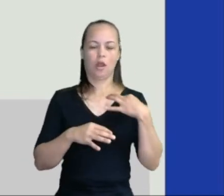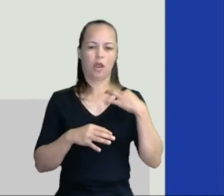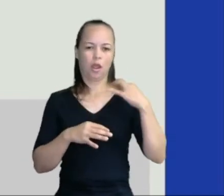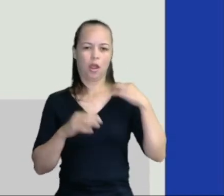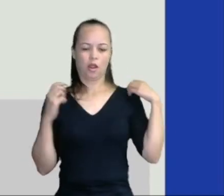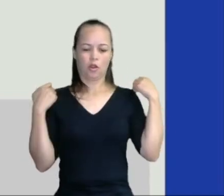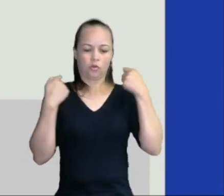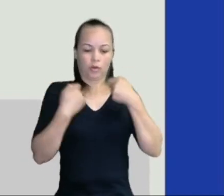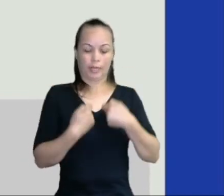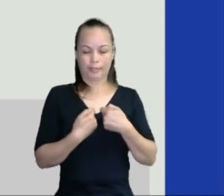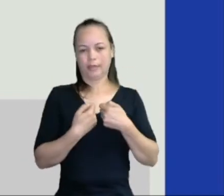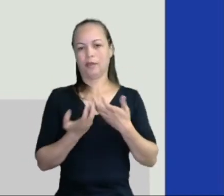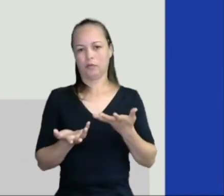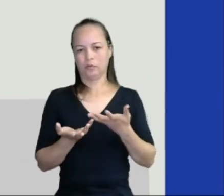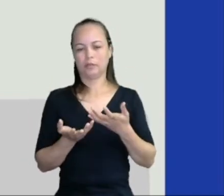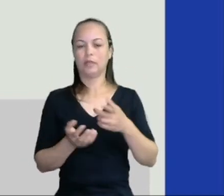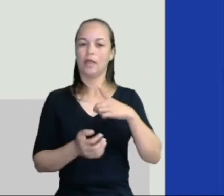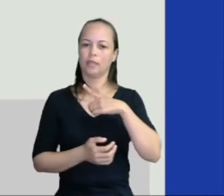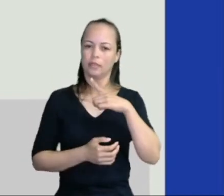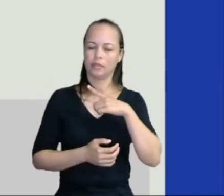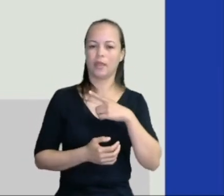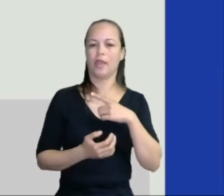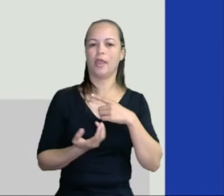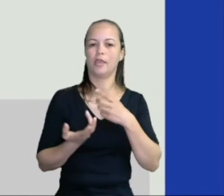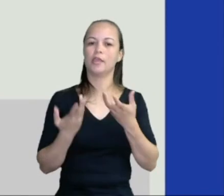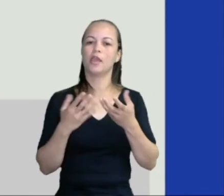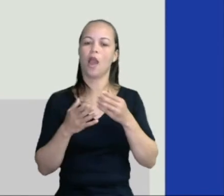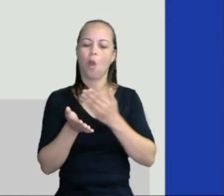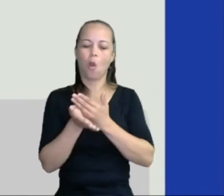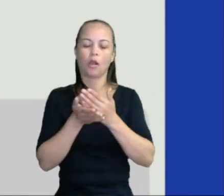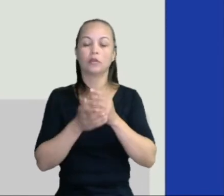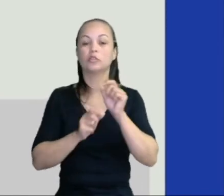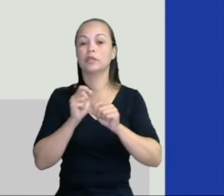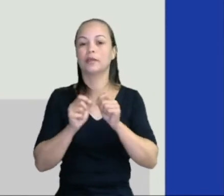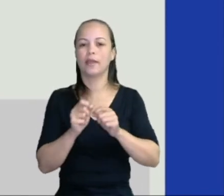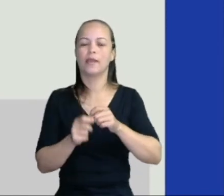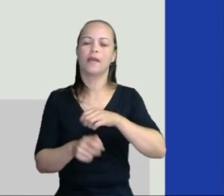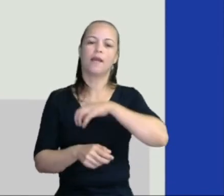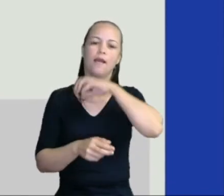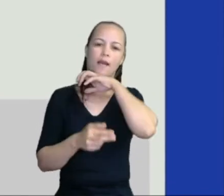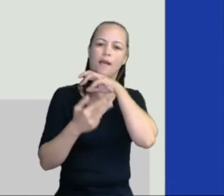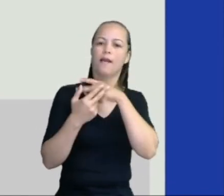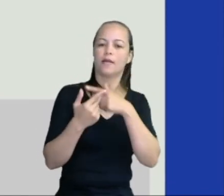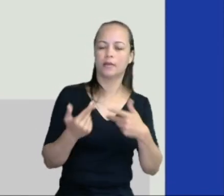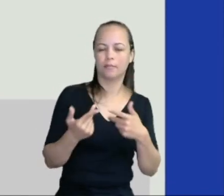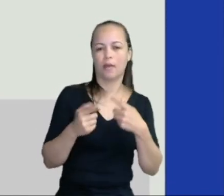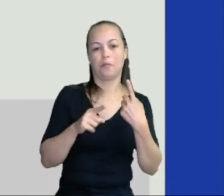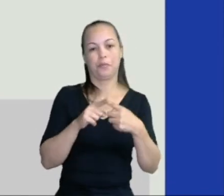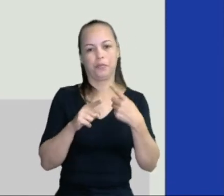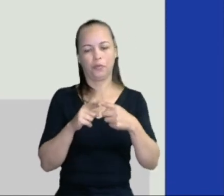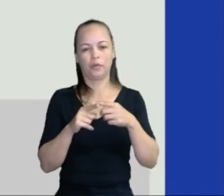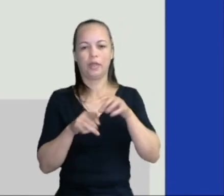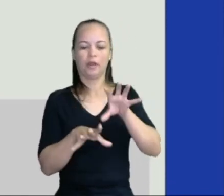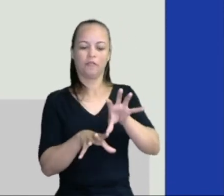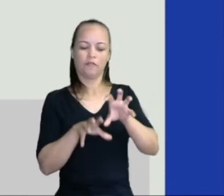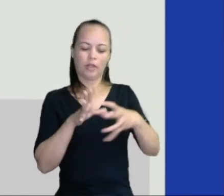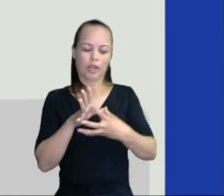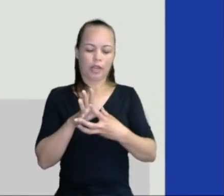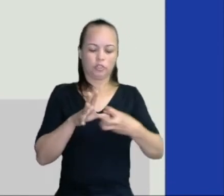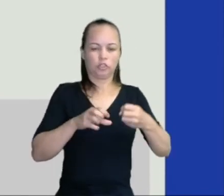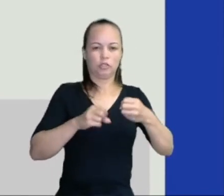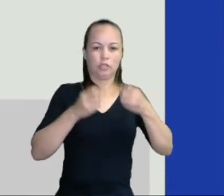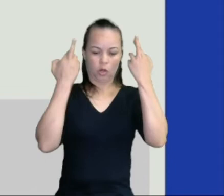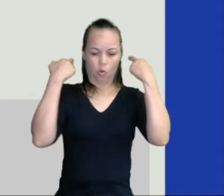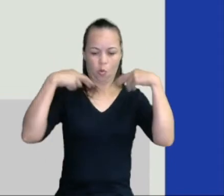origem animal. Exatamente, origem animal. Por quê? Porque eles vêm dos